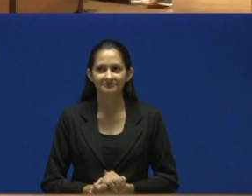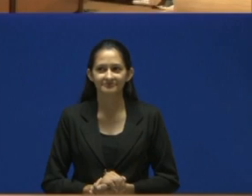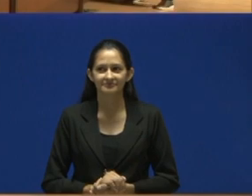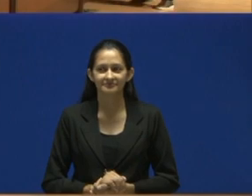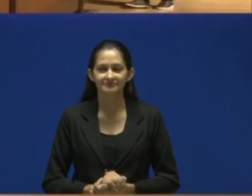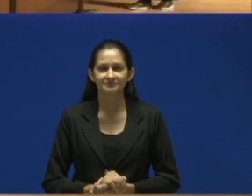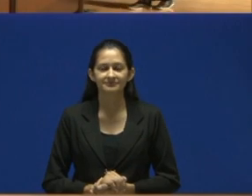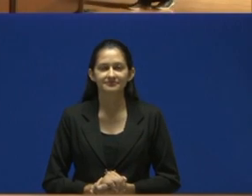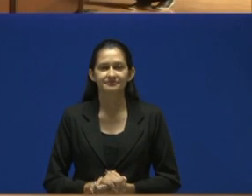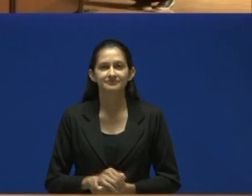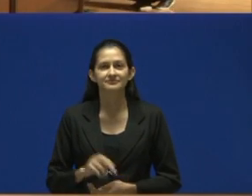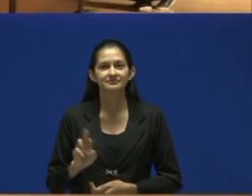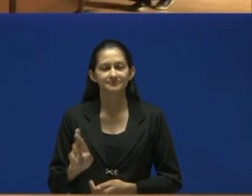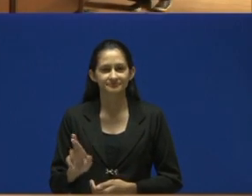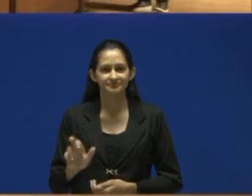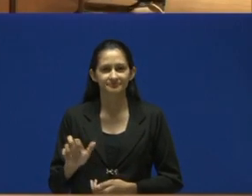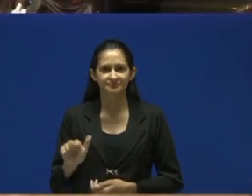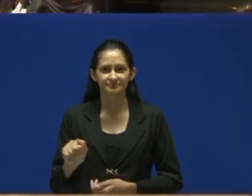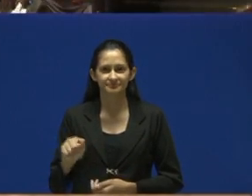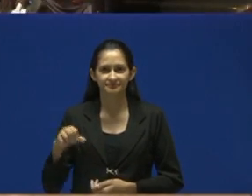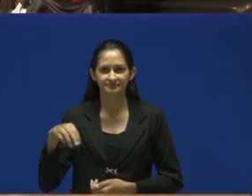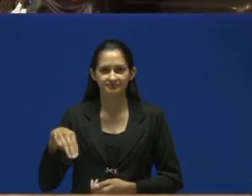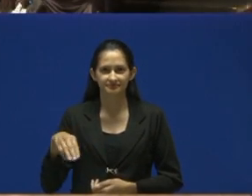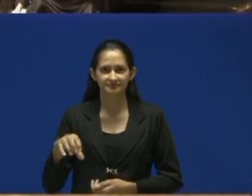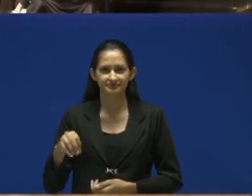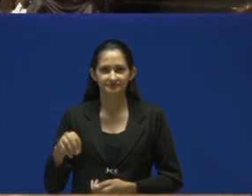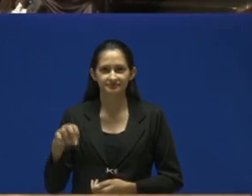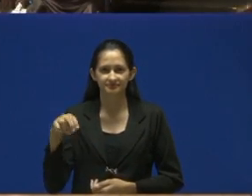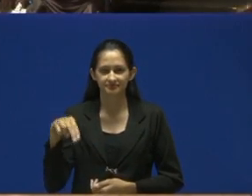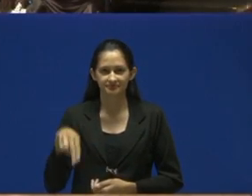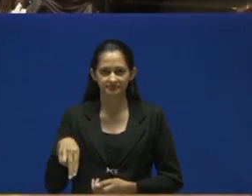ramon entrou no v12 martins